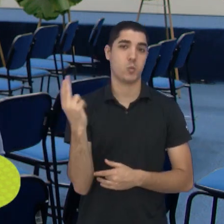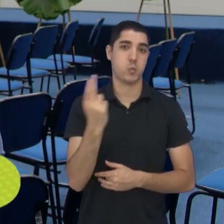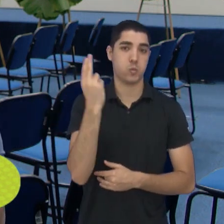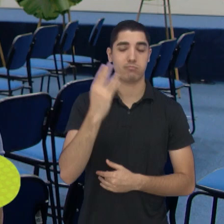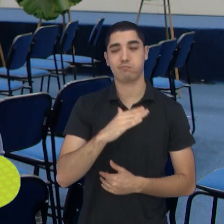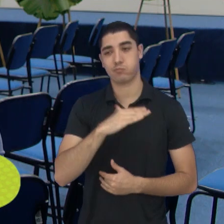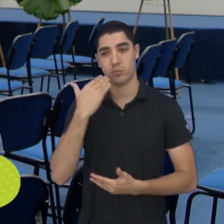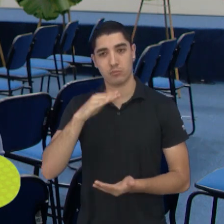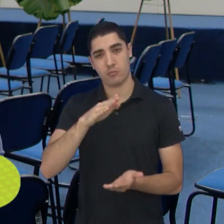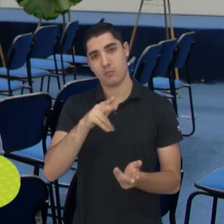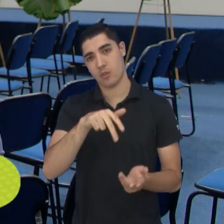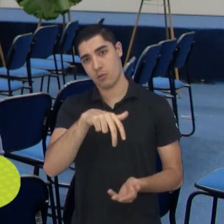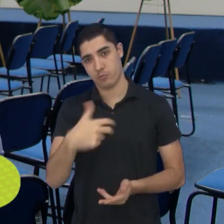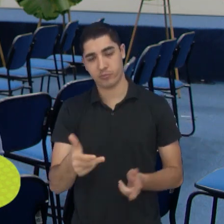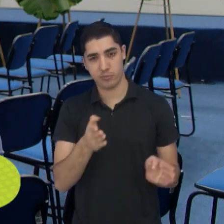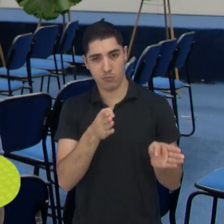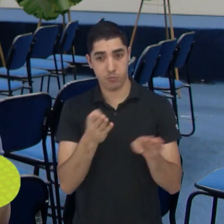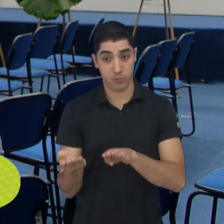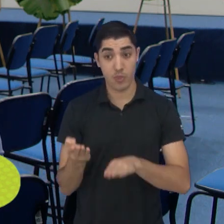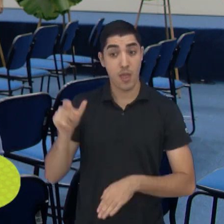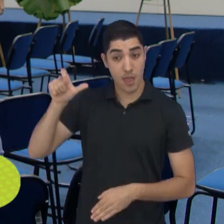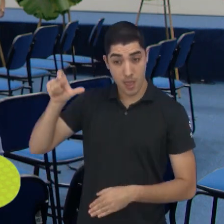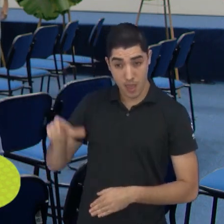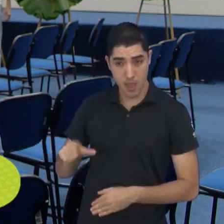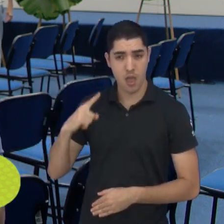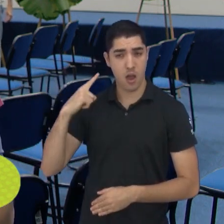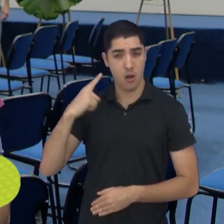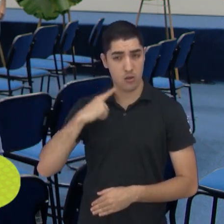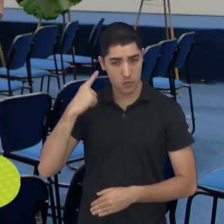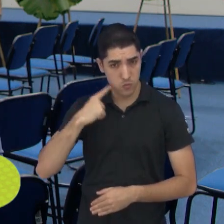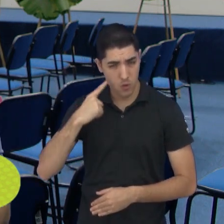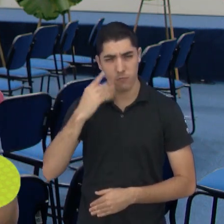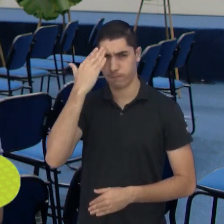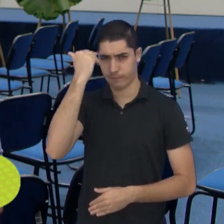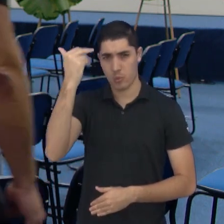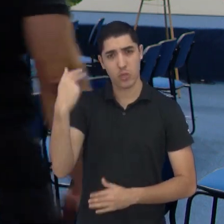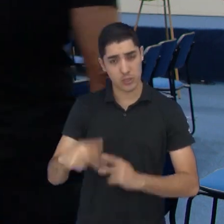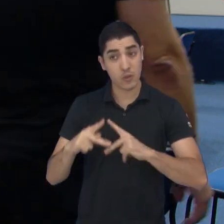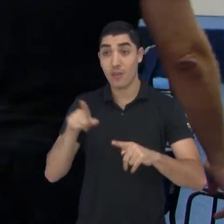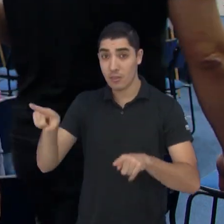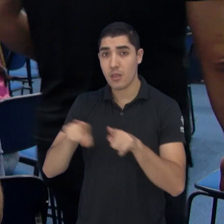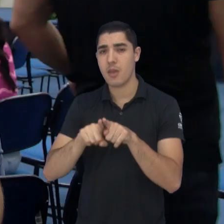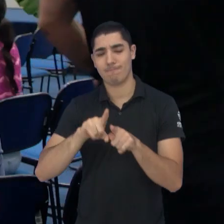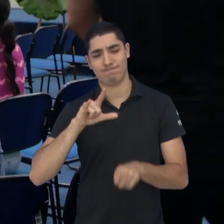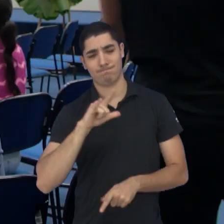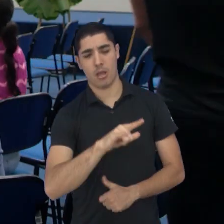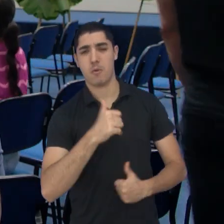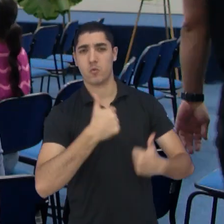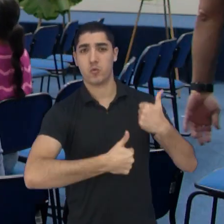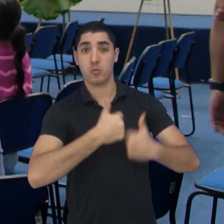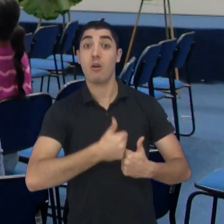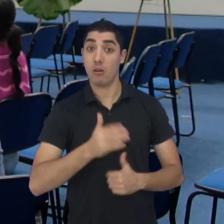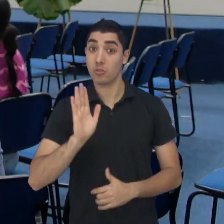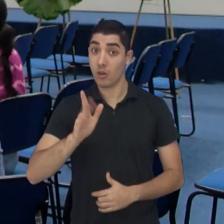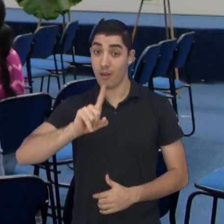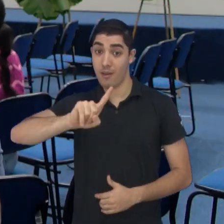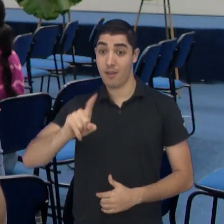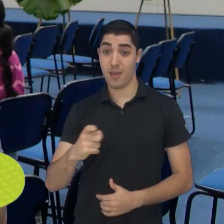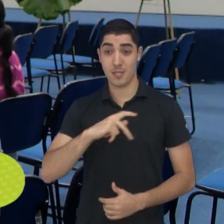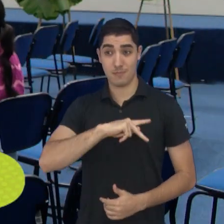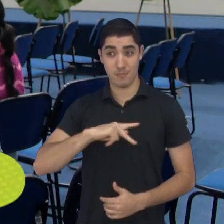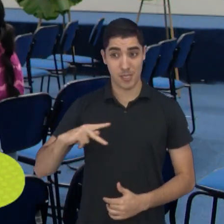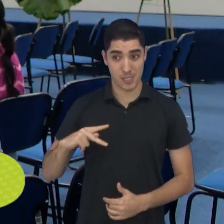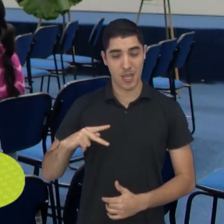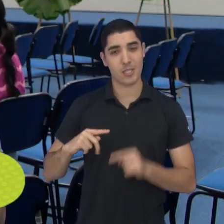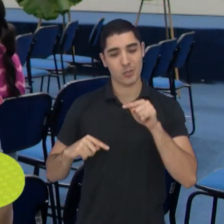criminalista muito conhecido aqui na cidade e era também apaixonado por futebol. Chegou a ser presidente do São José